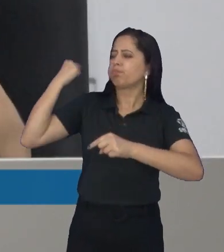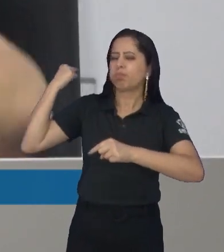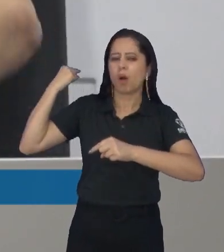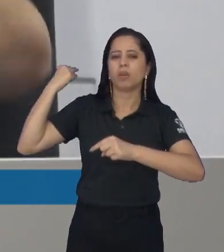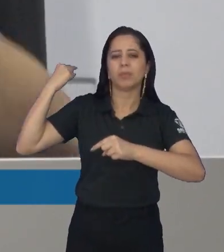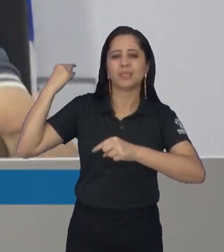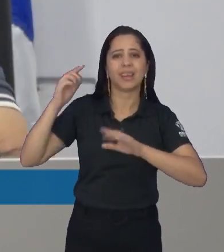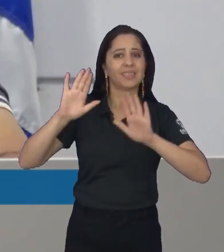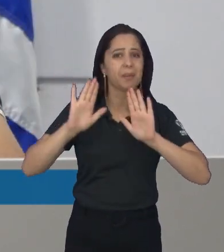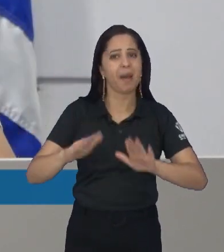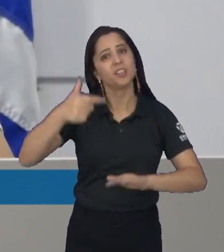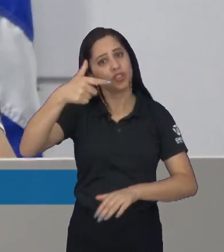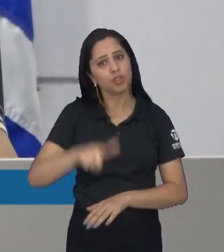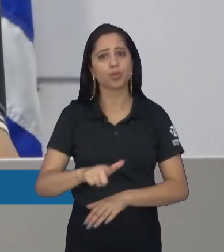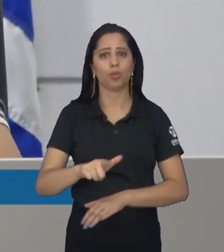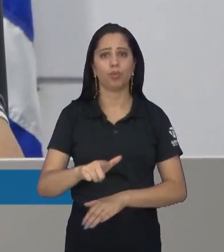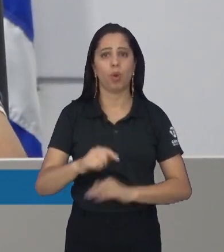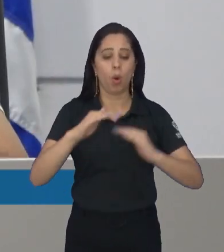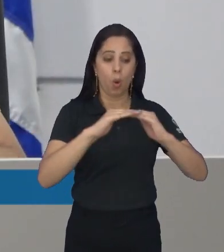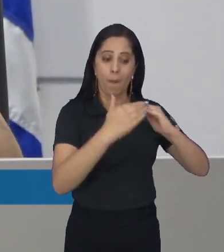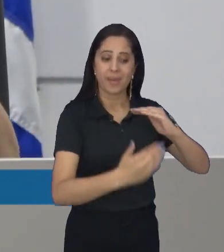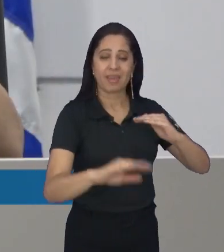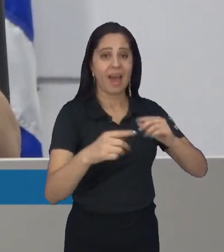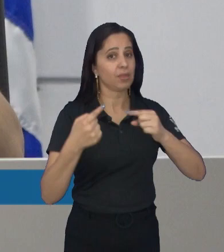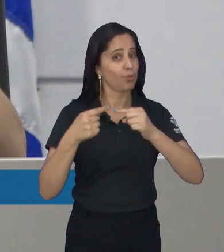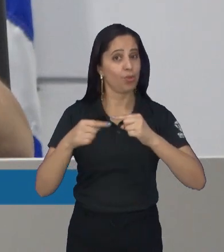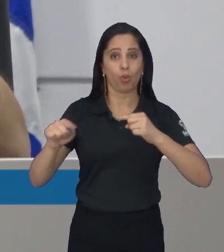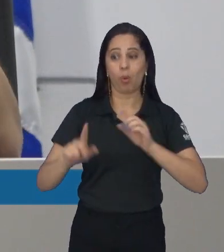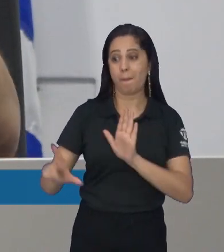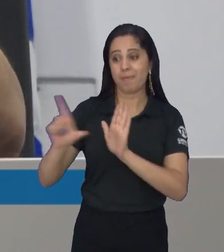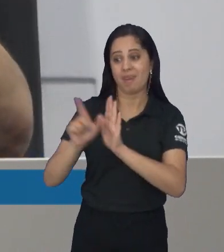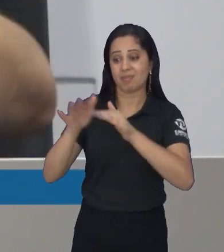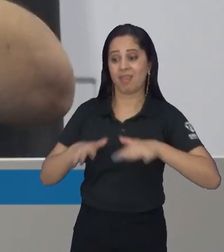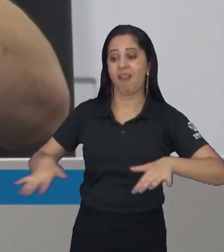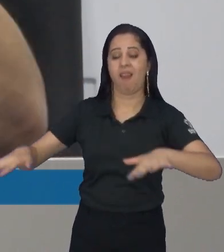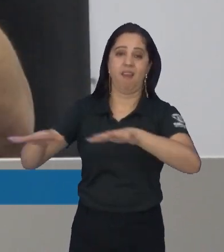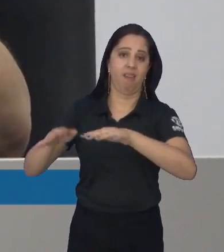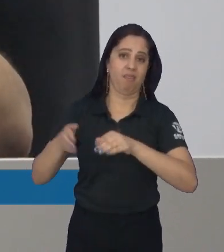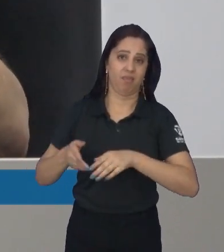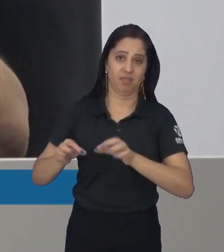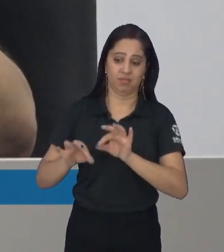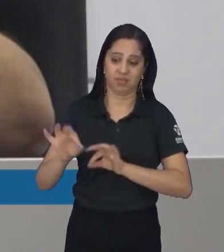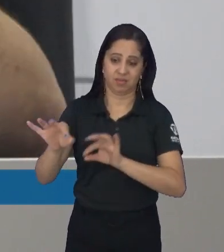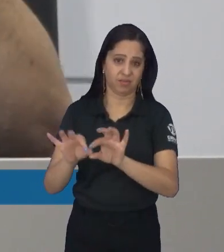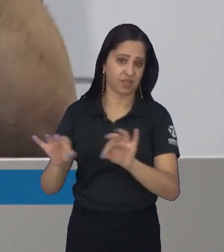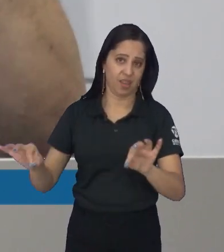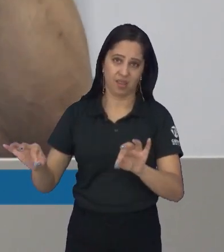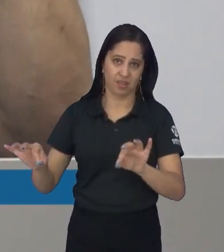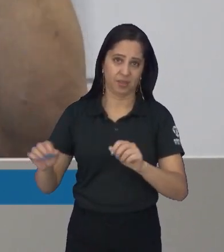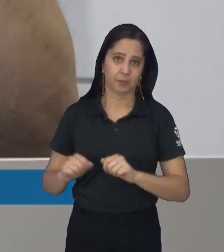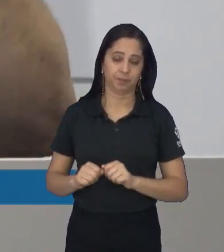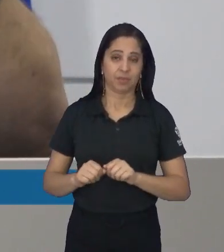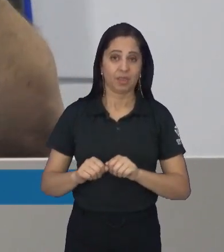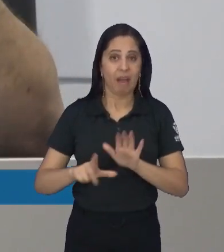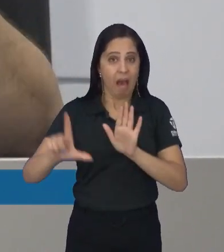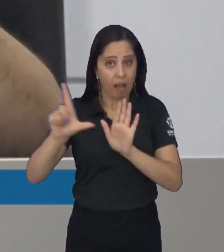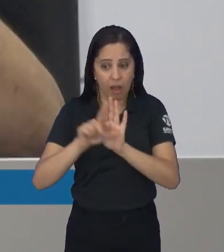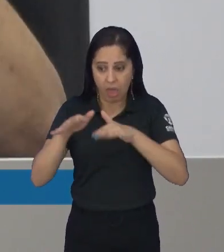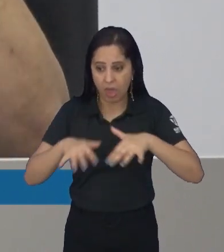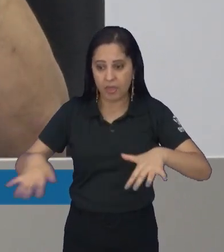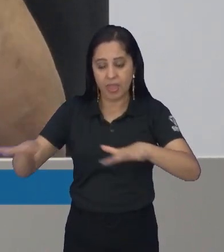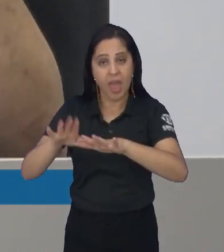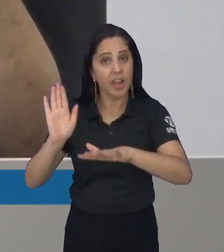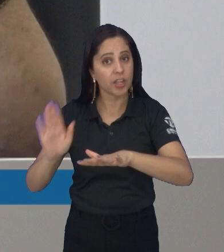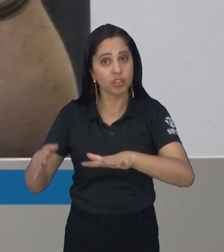uma matéria que não passa pelo zoneamento aqui a legislação ela na verdade ela já estabeleceu no plano injetor as áreas de Proteção Ambiental